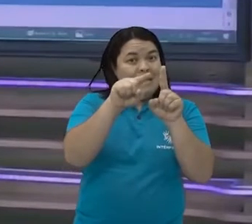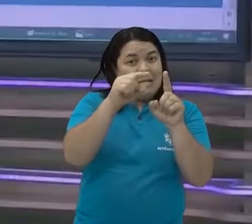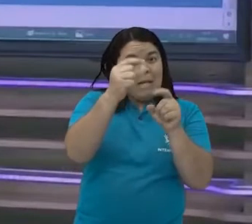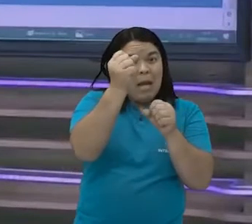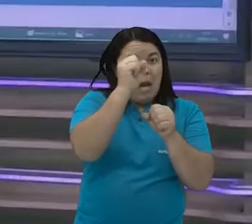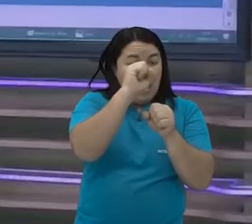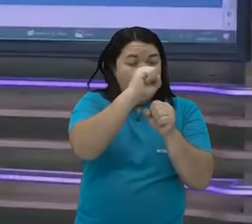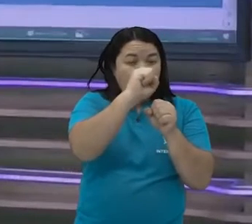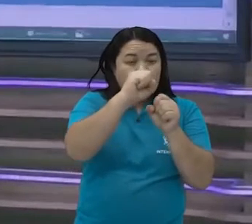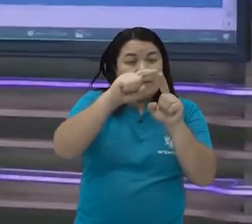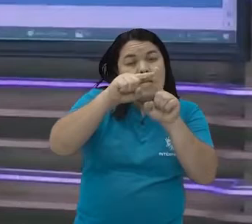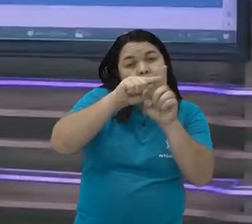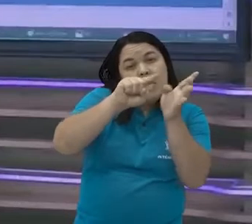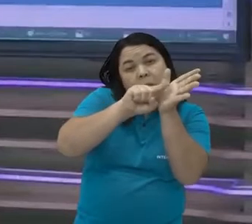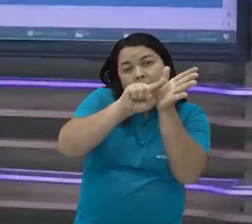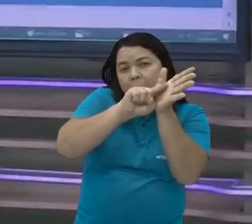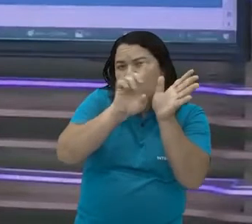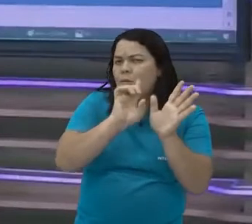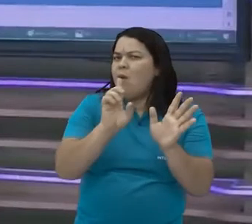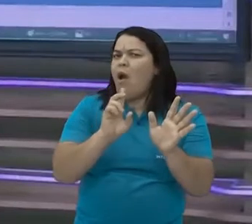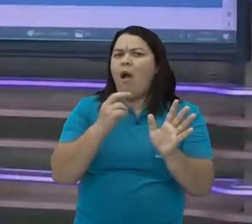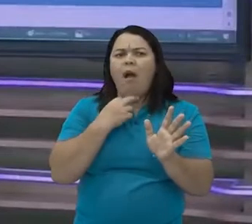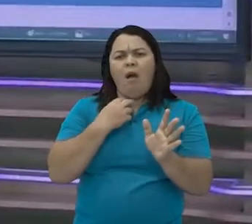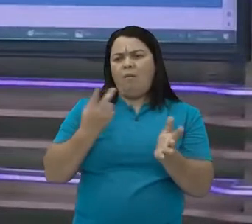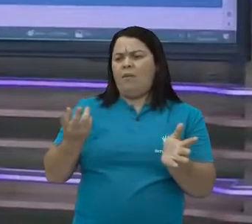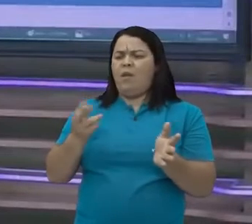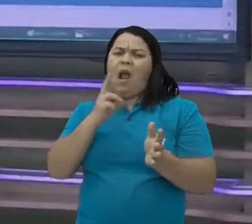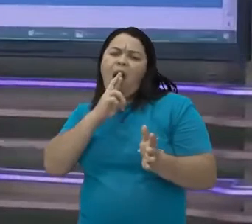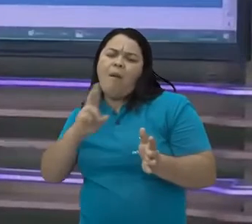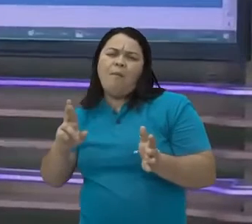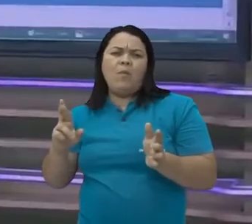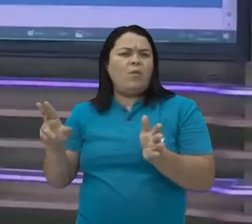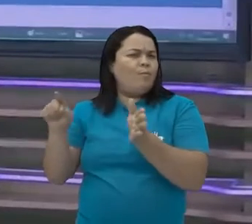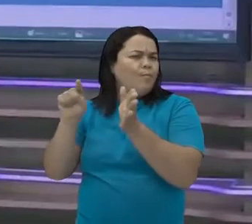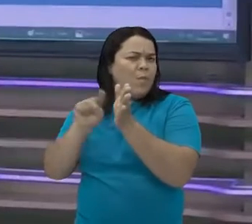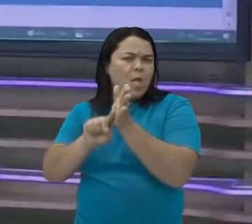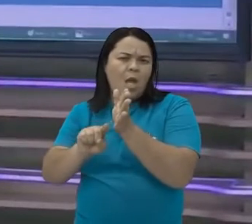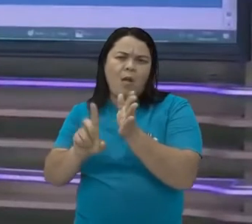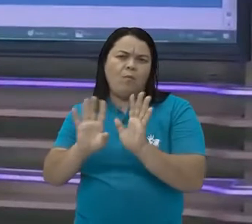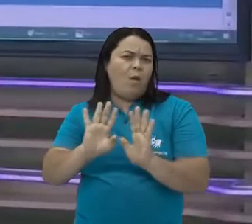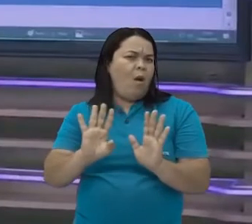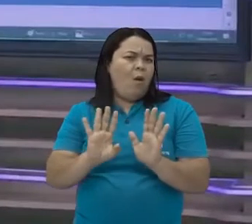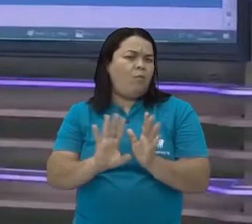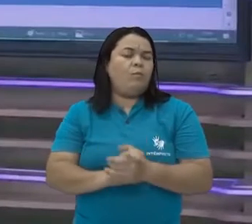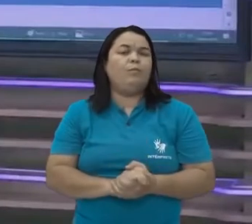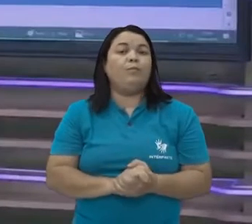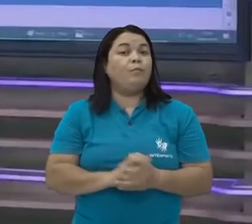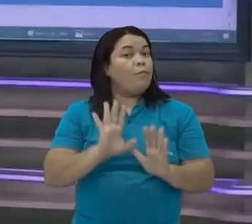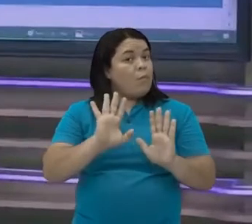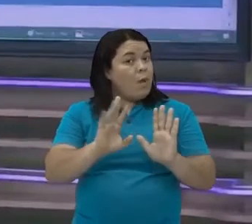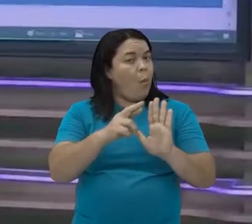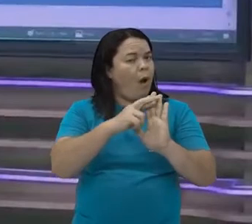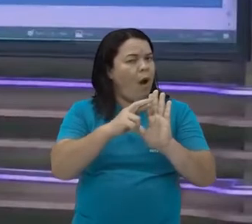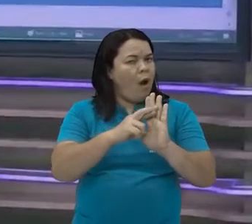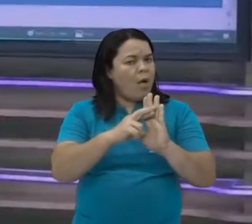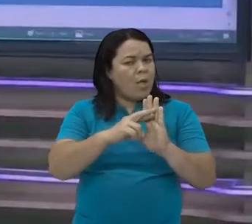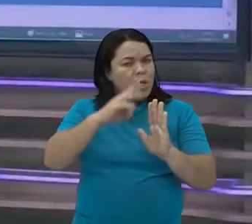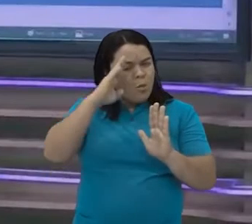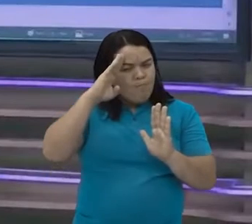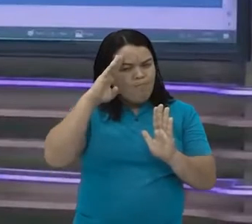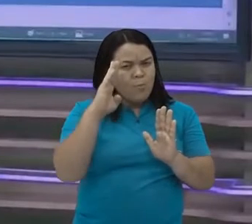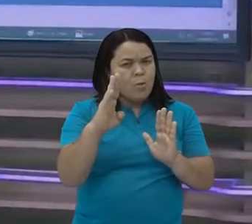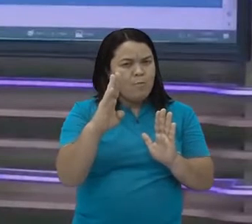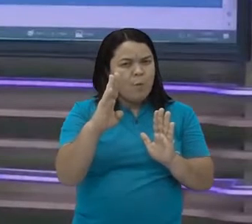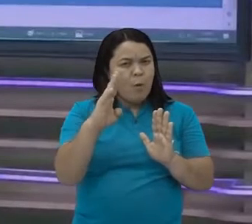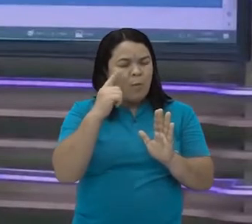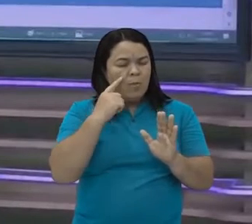dá o direito de colocar a resposta também negativa. Não é isso, tá? Nós temos uma regrinha específica para